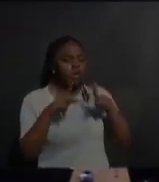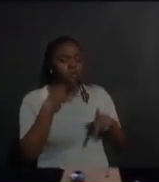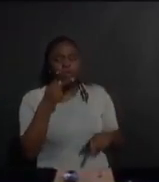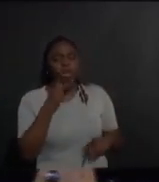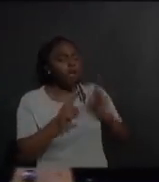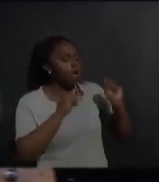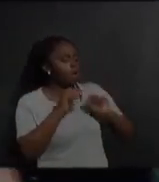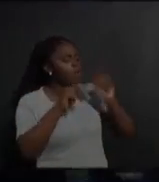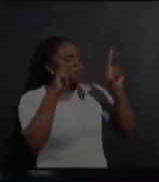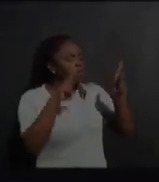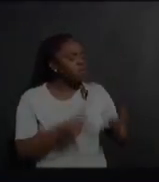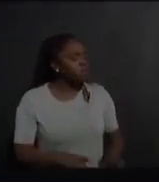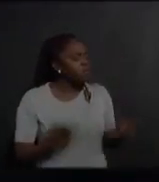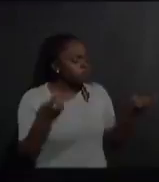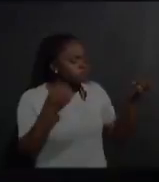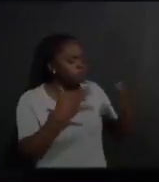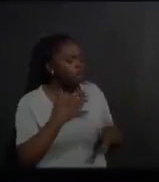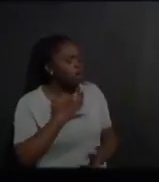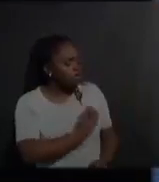para vir contar minha vida lá de cima?